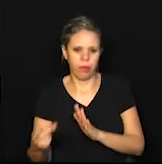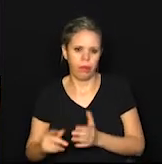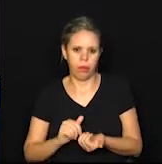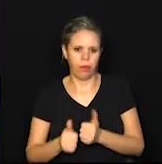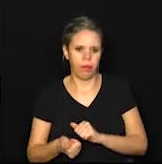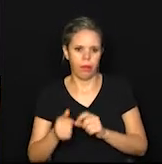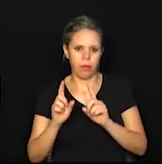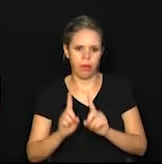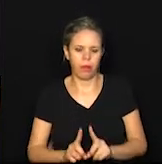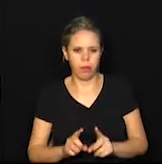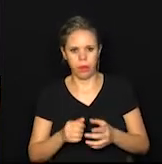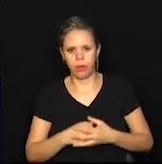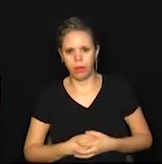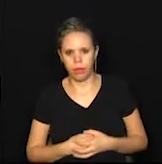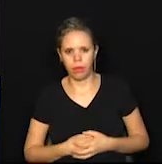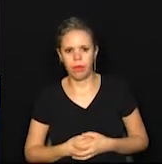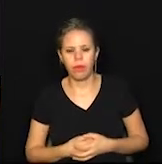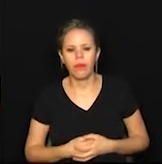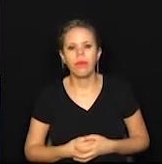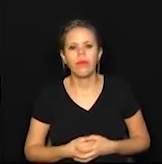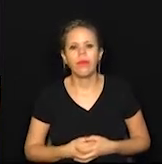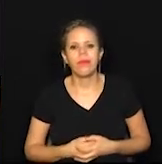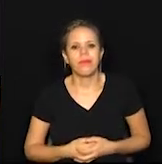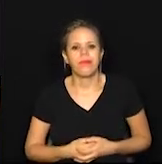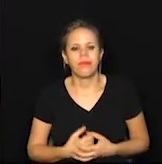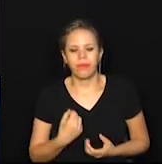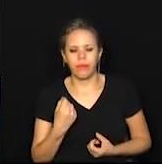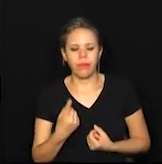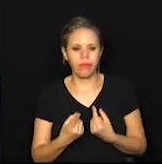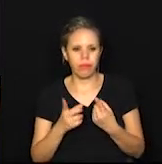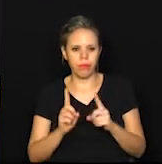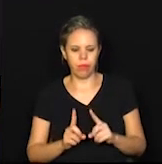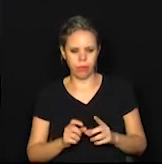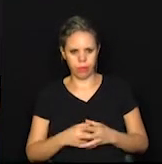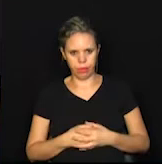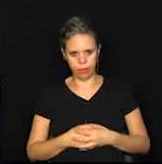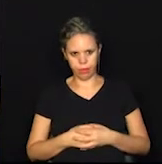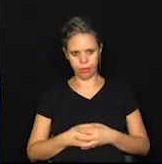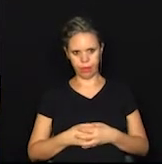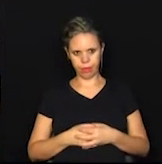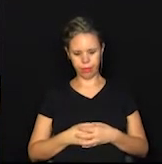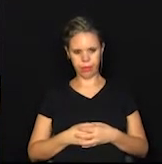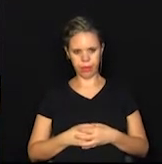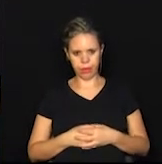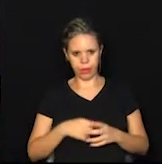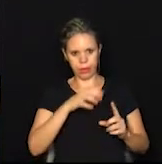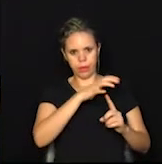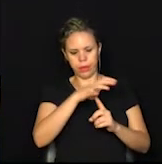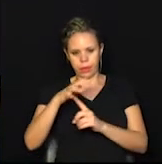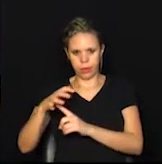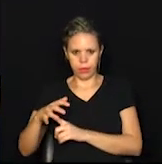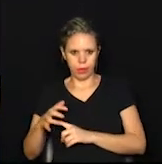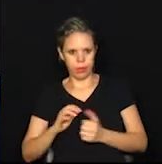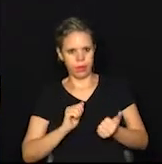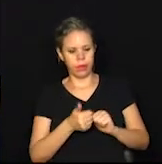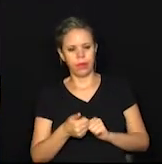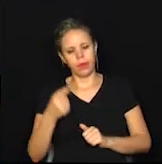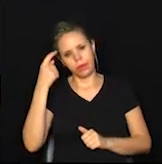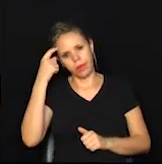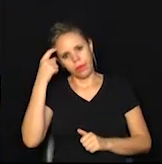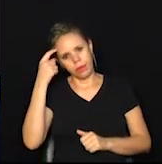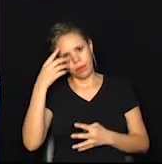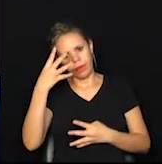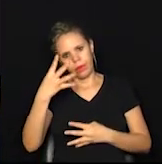por atletas com alguma deficiência. Então, falando das praças de esporte, o que a gente pensou nesses